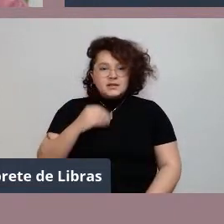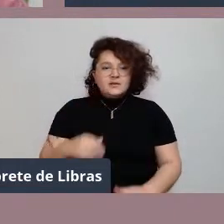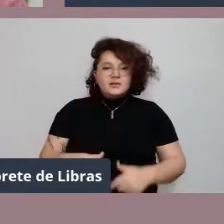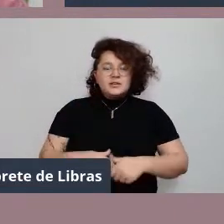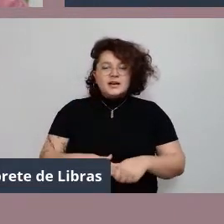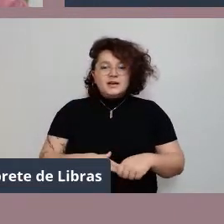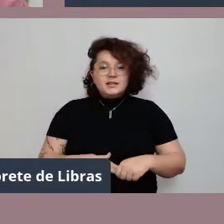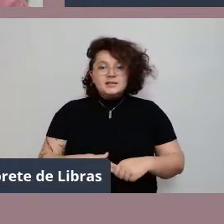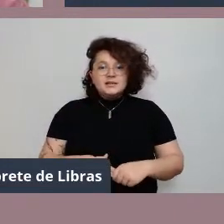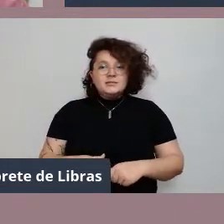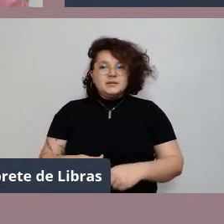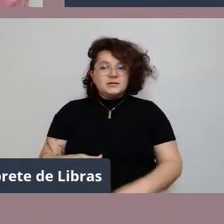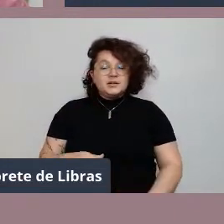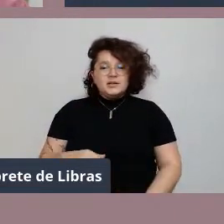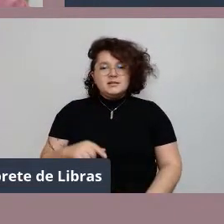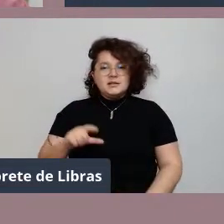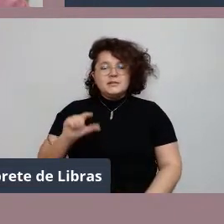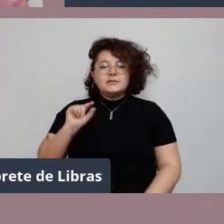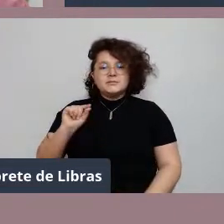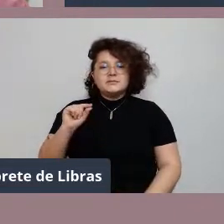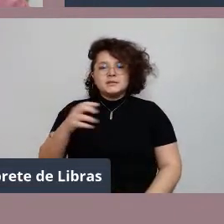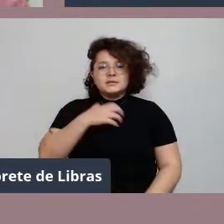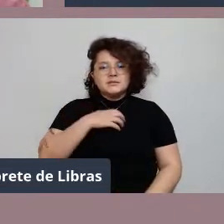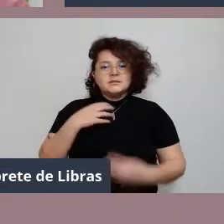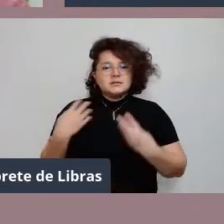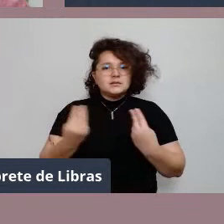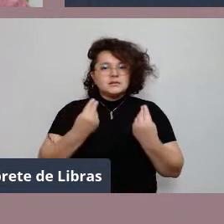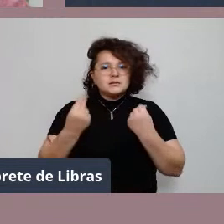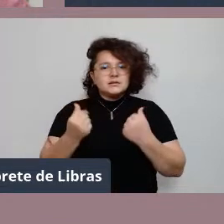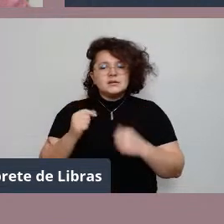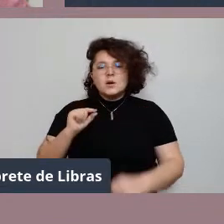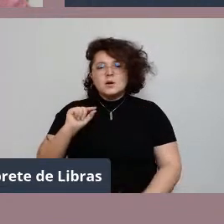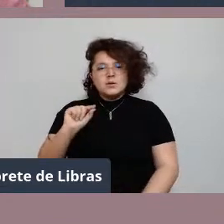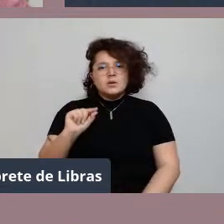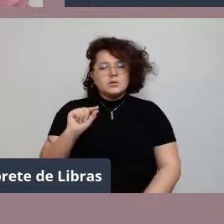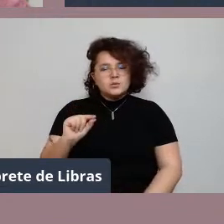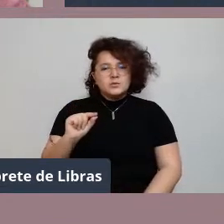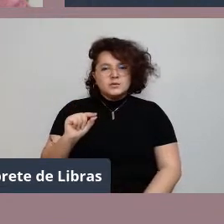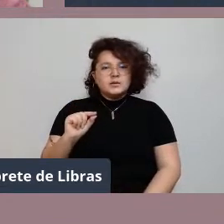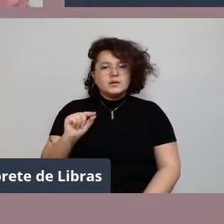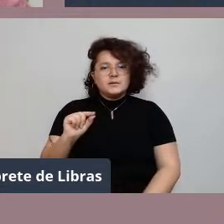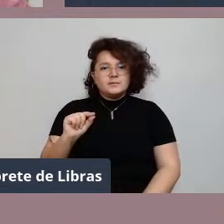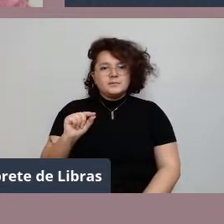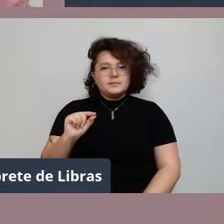Eu fiquei muito com a sensação de que realmente são duas coisas